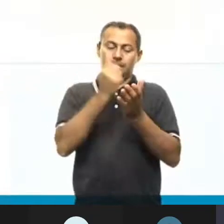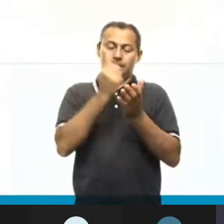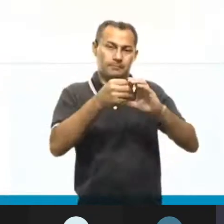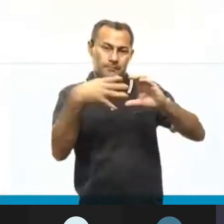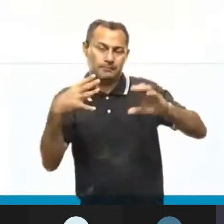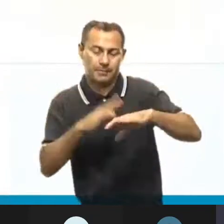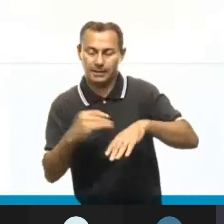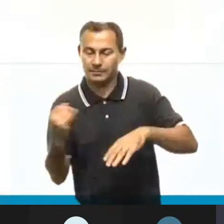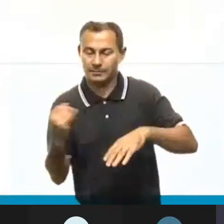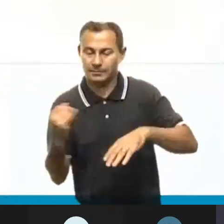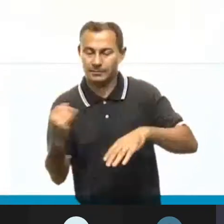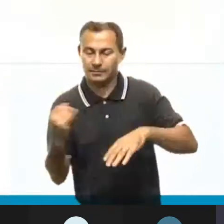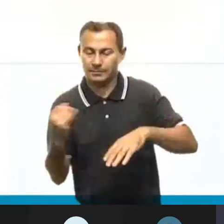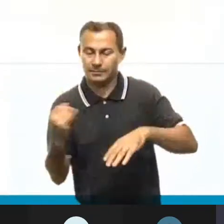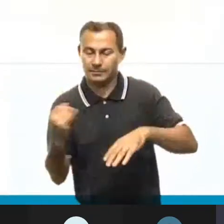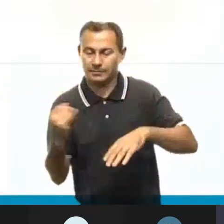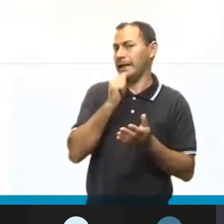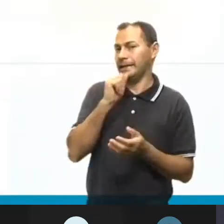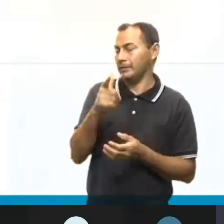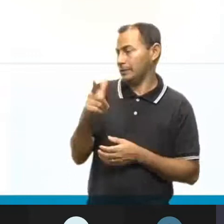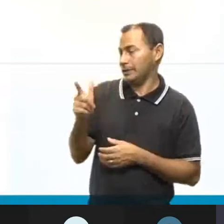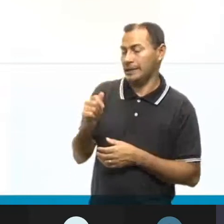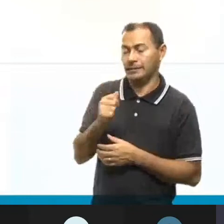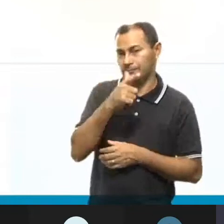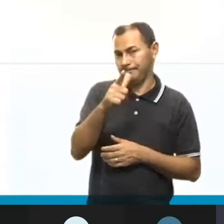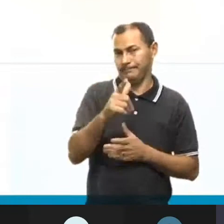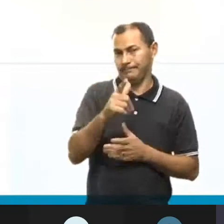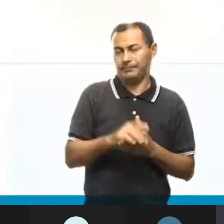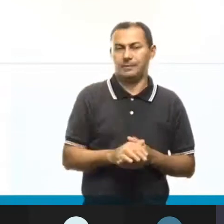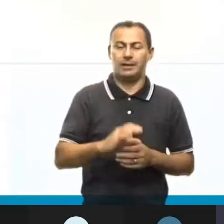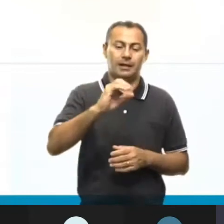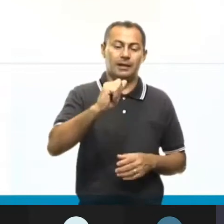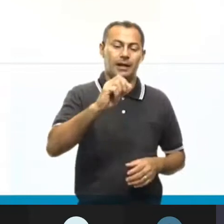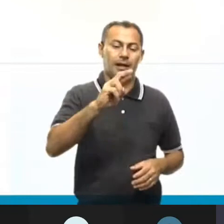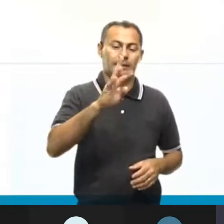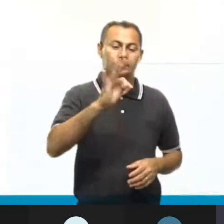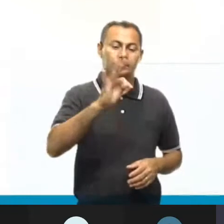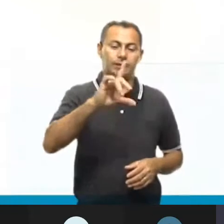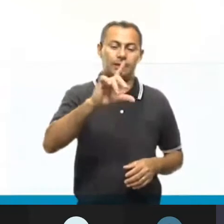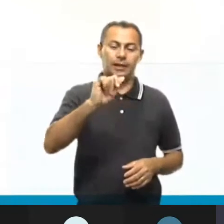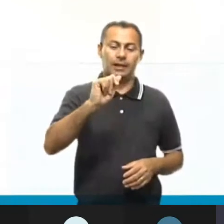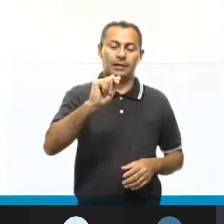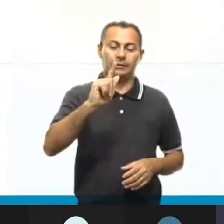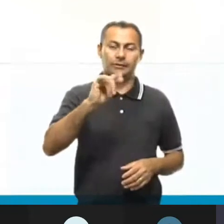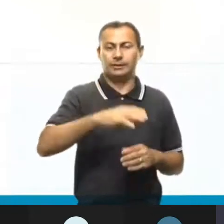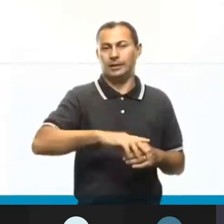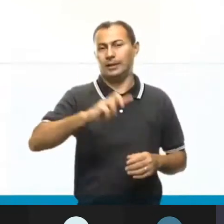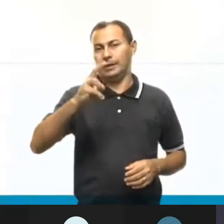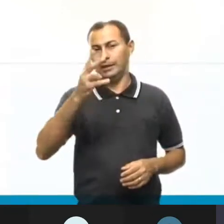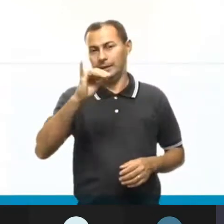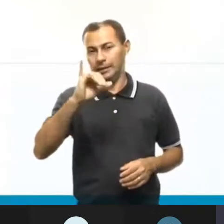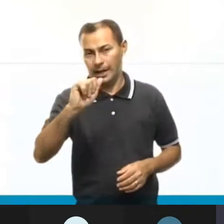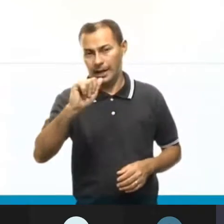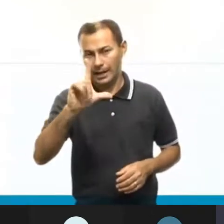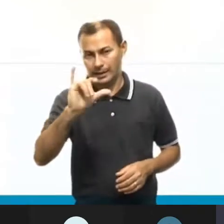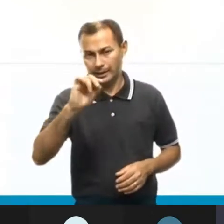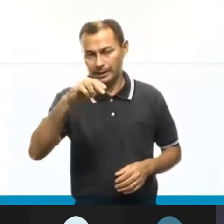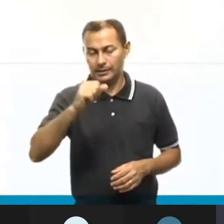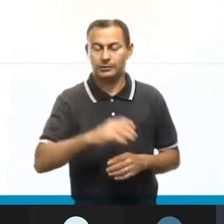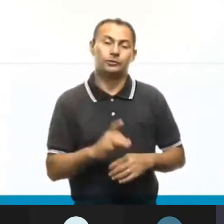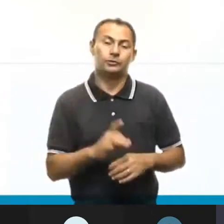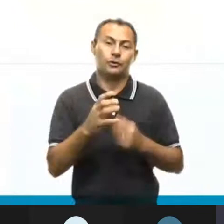marcante daqui é que não tem aí, né, a presença da cartilagem hialina, tá? É músculo liso